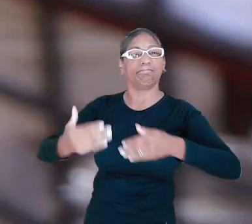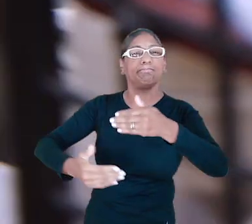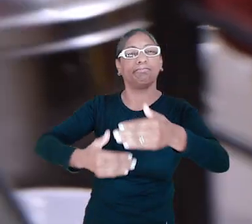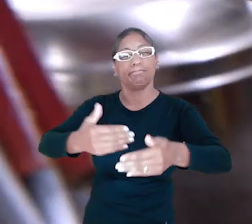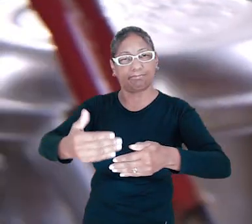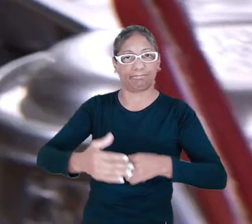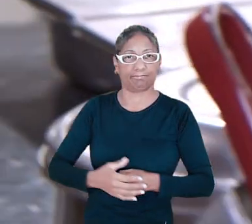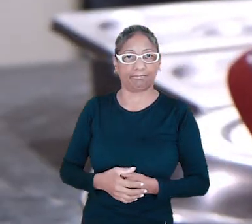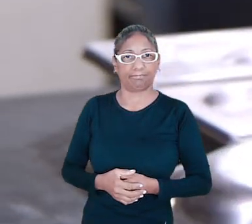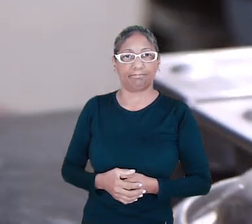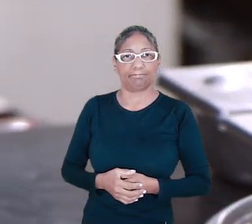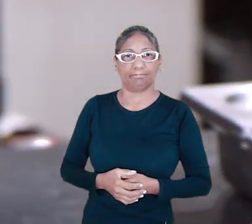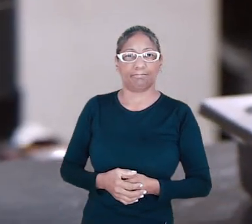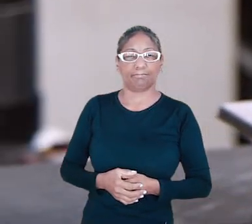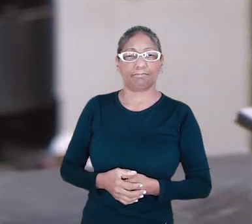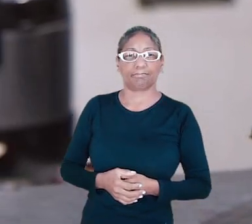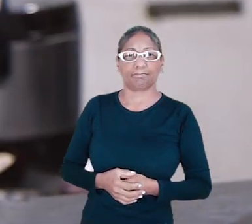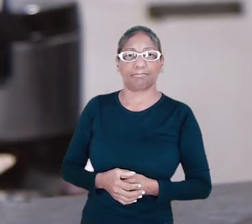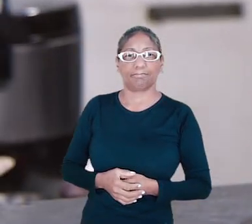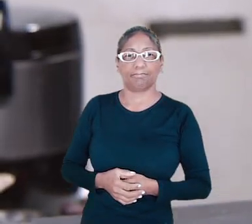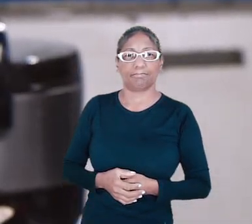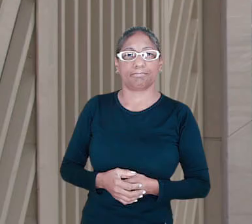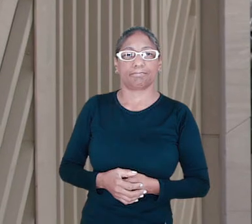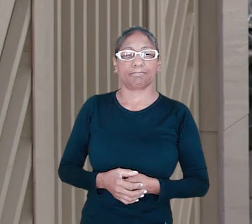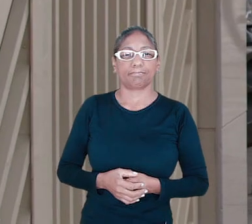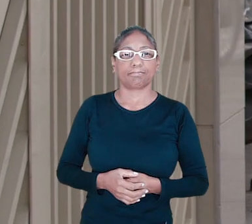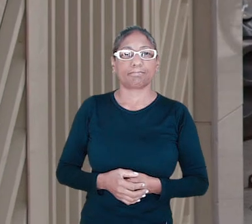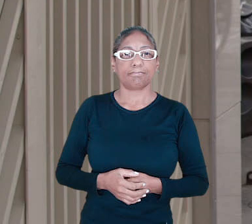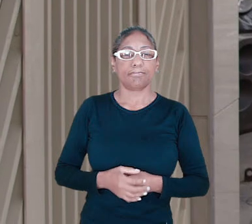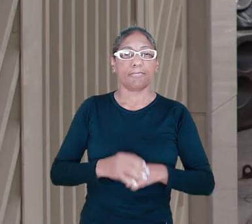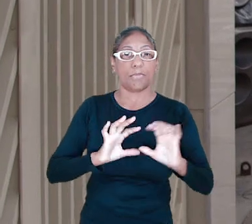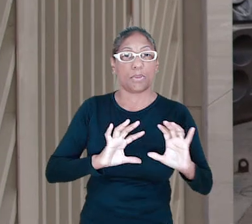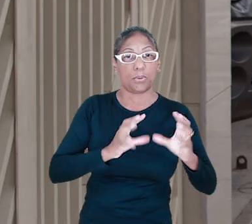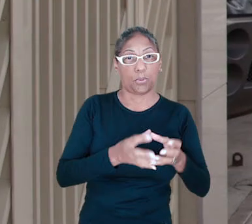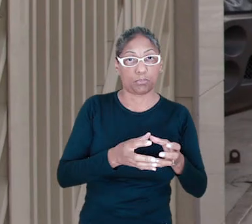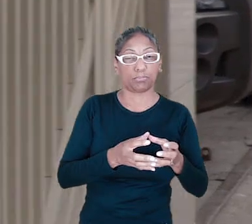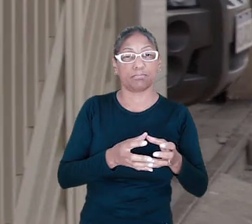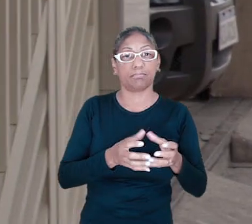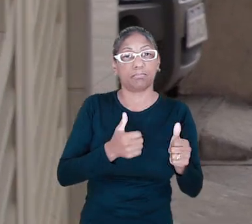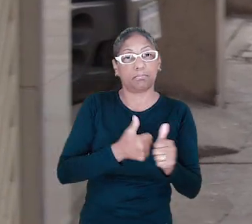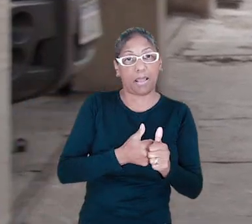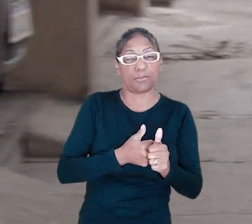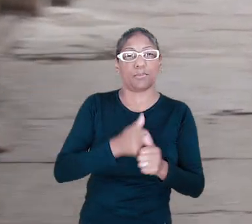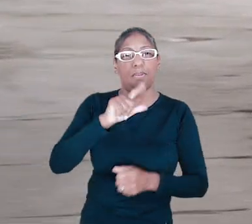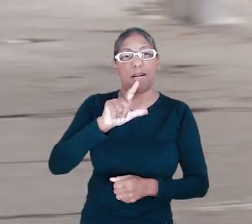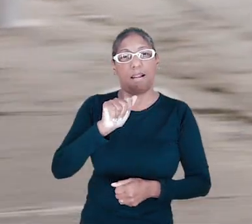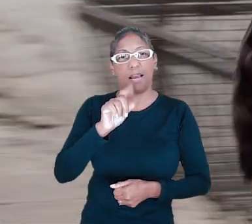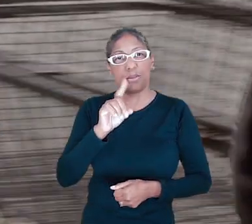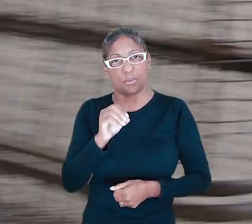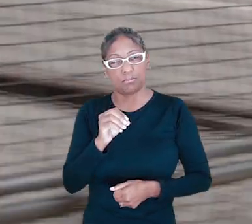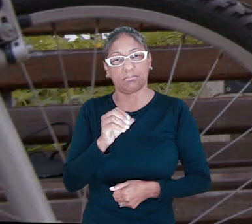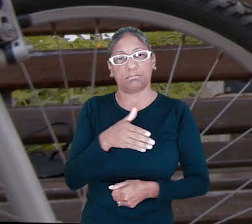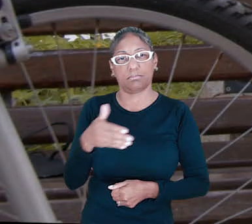por essa turbulência. Mulher andando de bicicleta. O pessoal do Lado a Lado entrou em